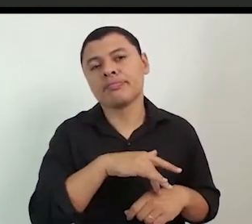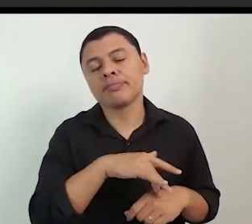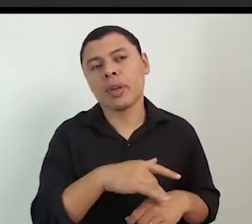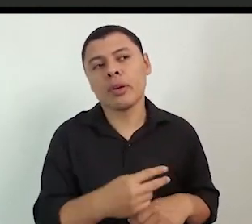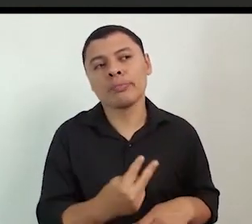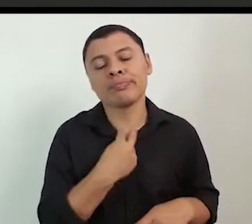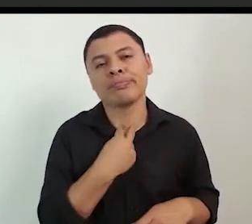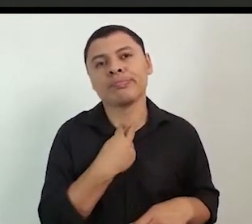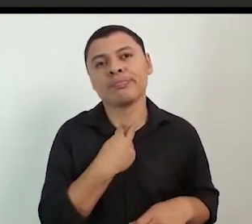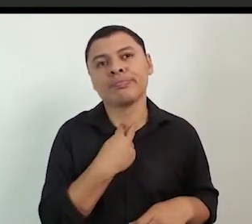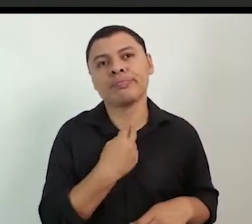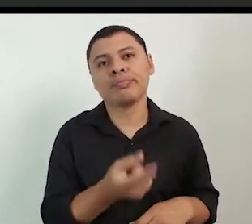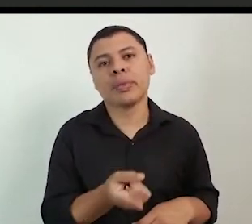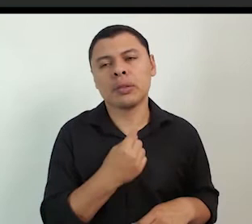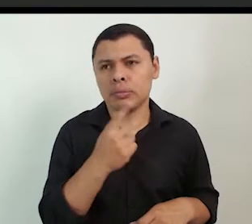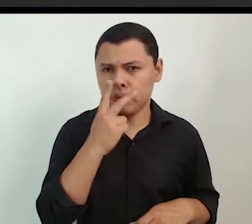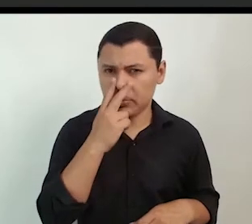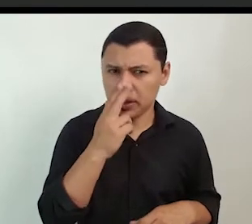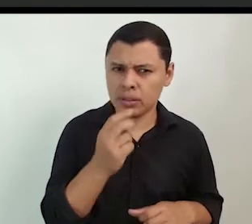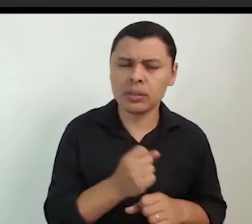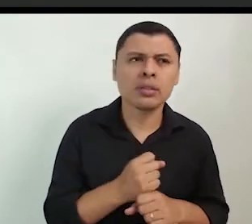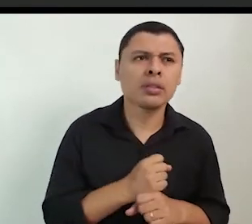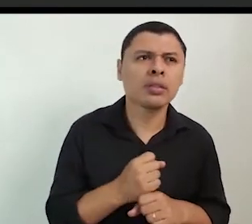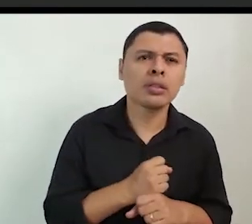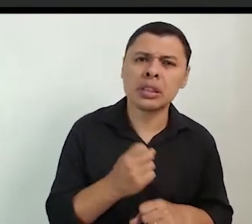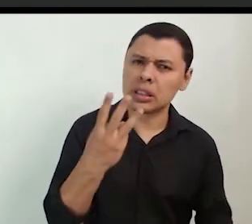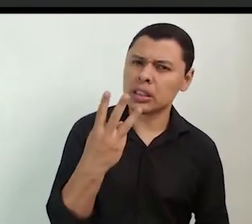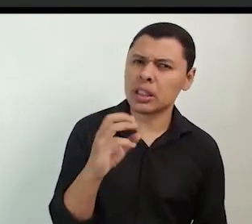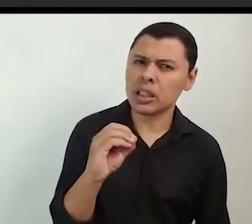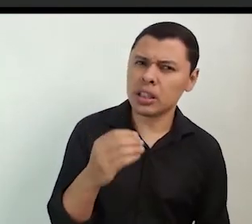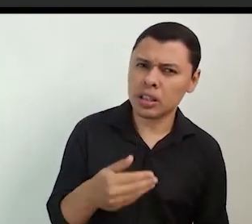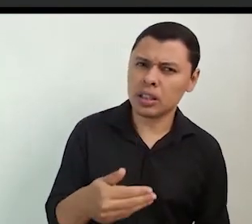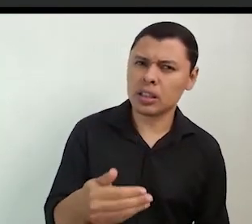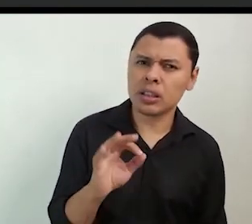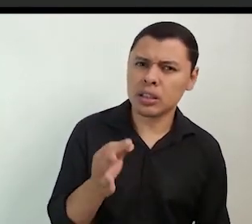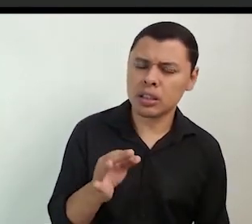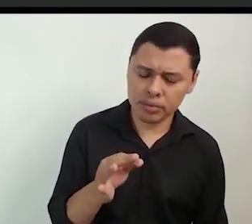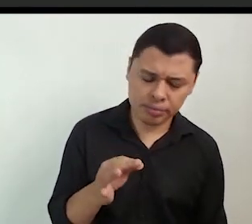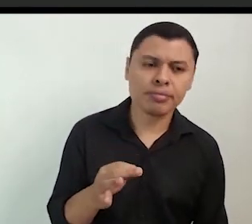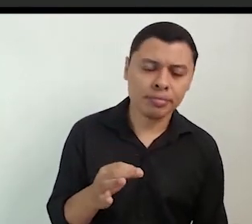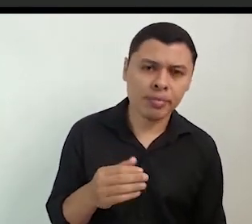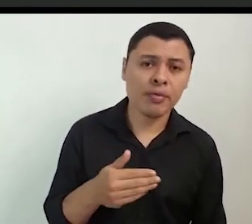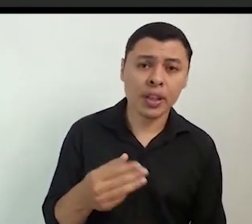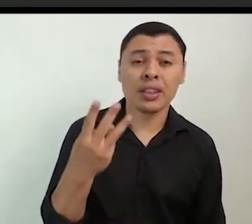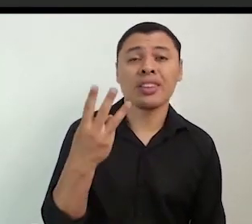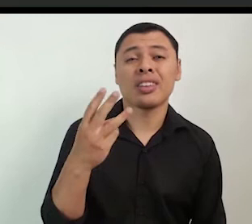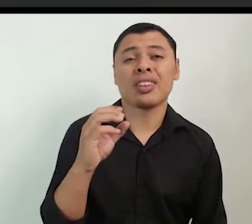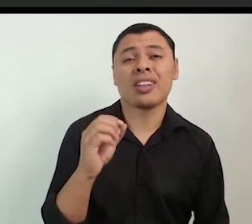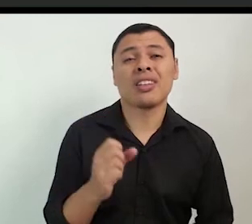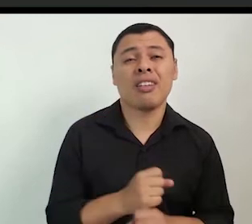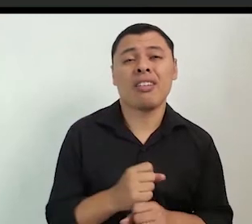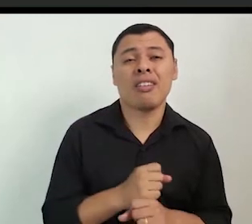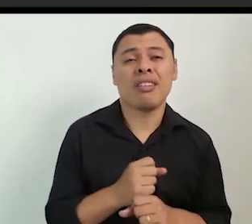que agora, se eu não me engano, vai completar 30 anos, não é isso, Paloma? Isso mesmo. Então, é uma legislação